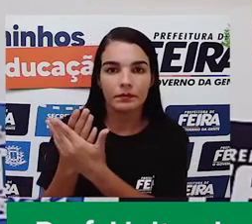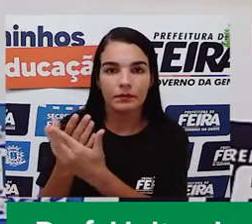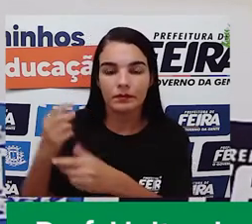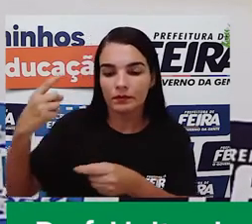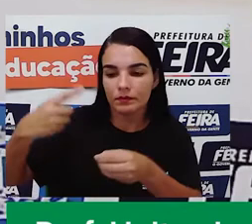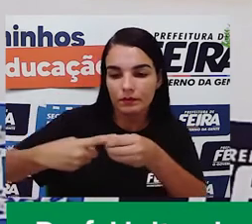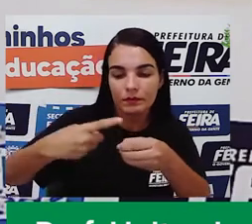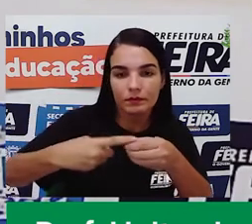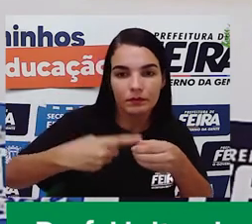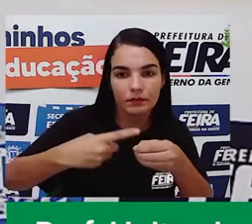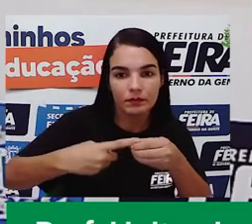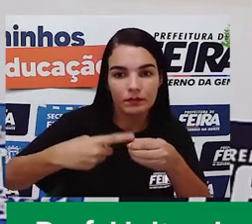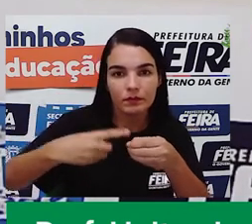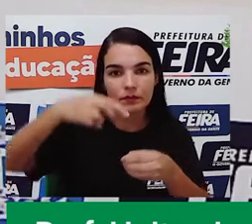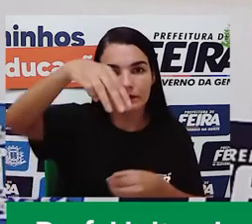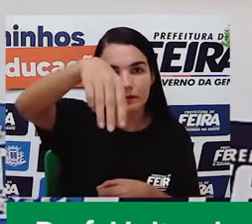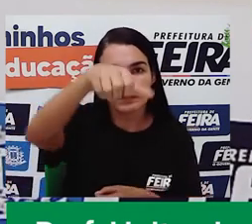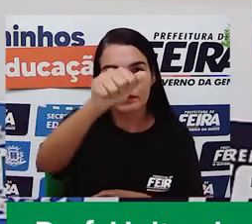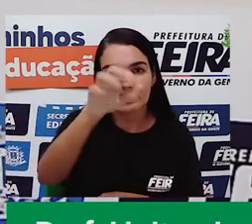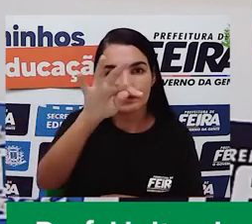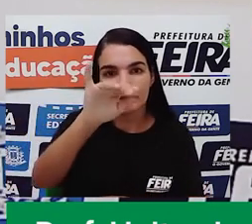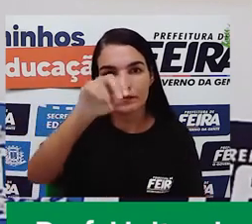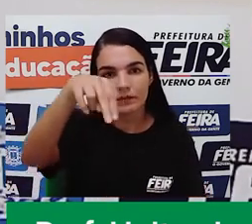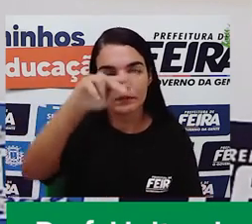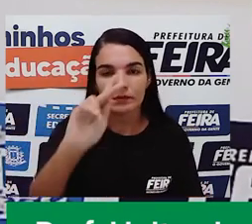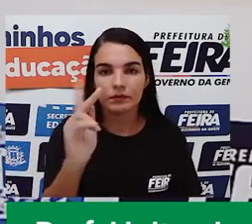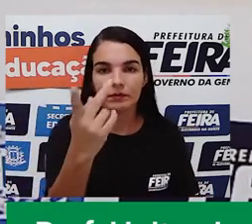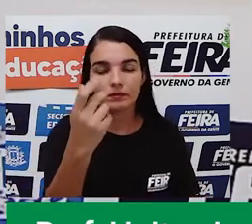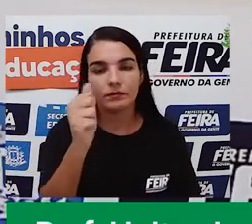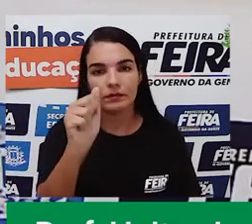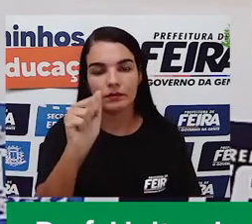melhor, no distrito de Matinho.